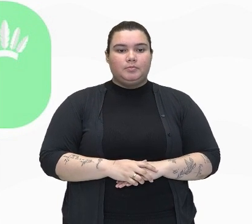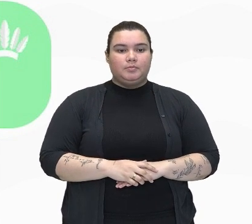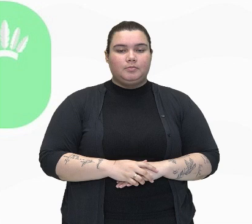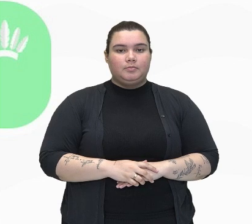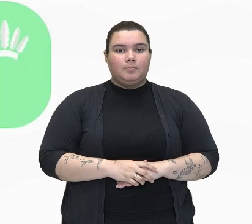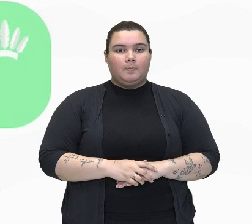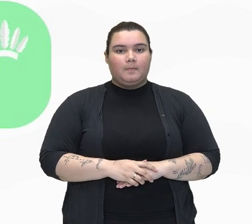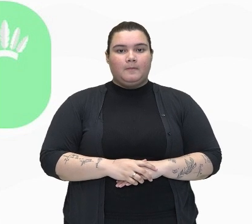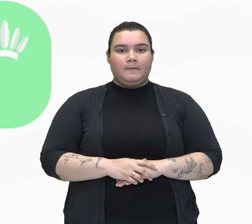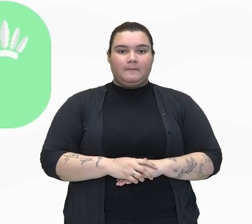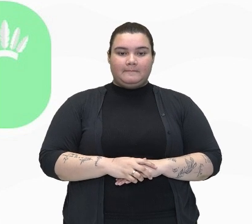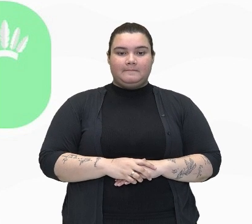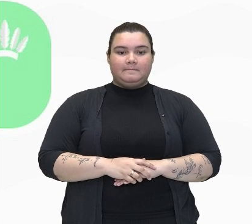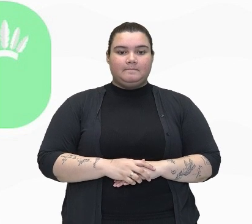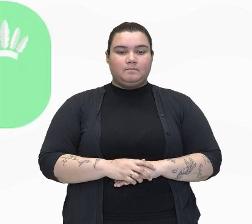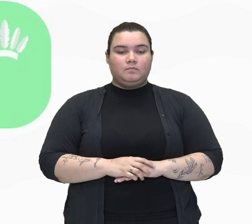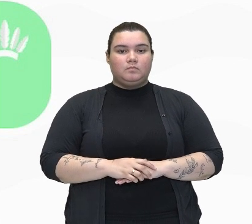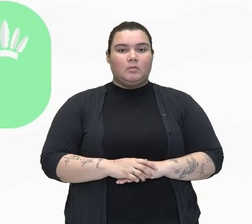vários partidos